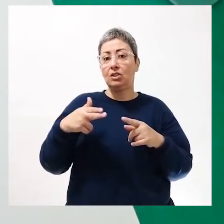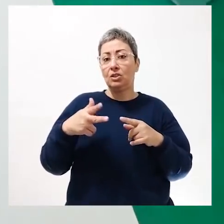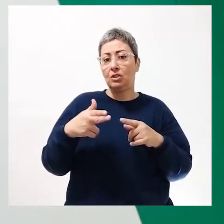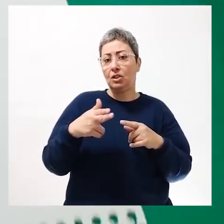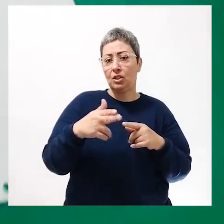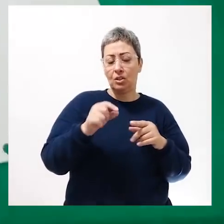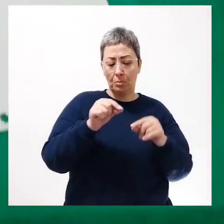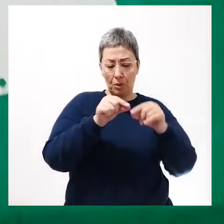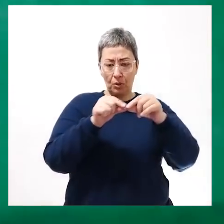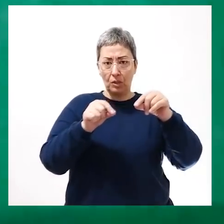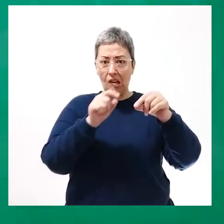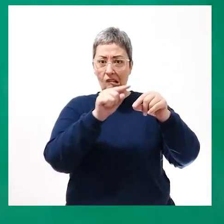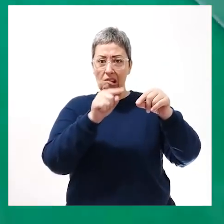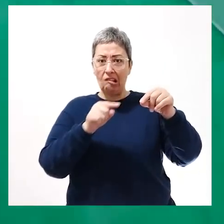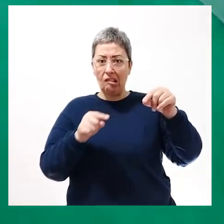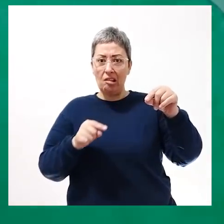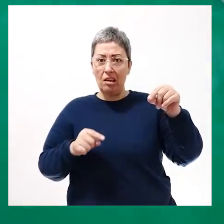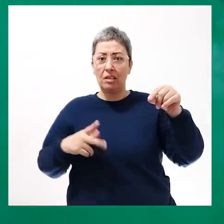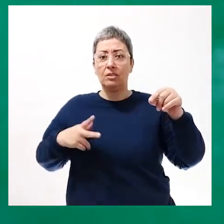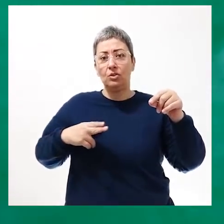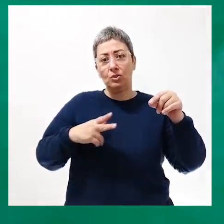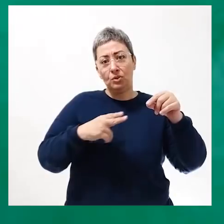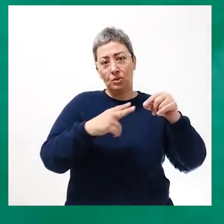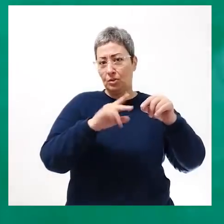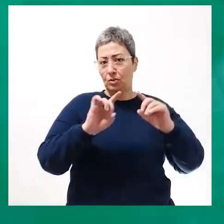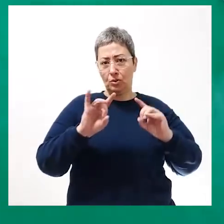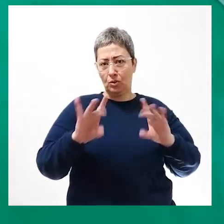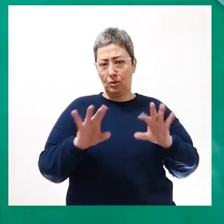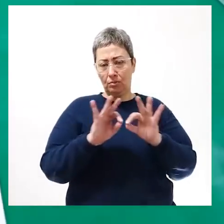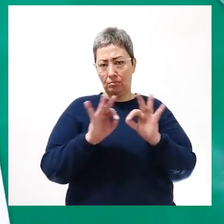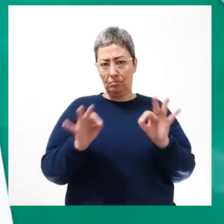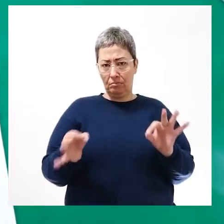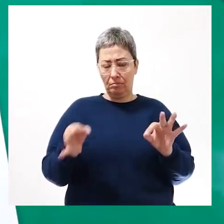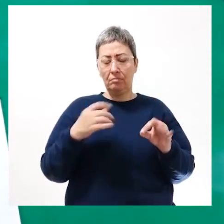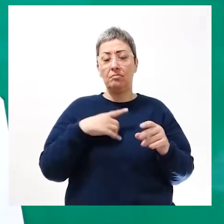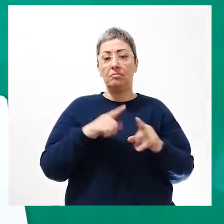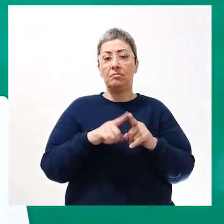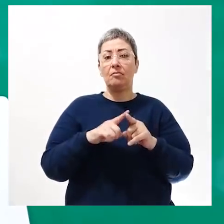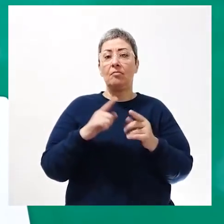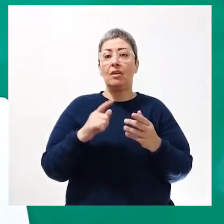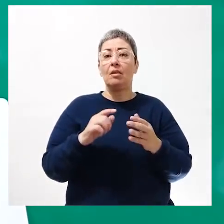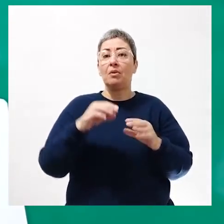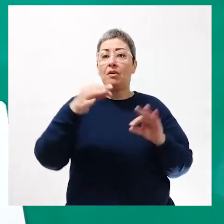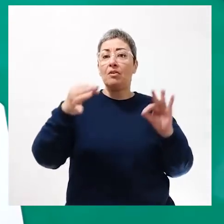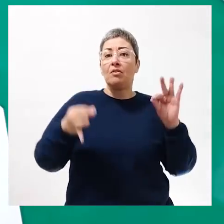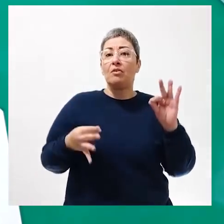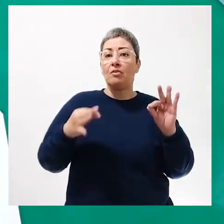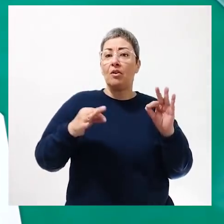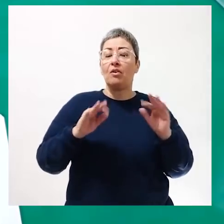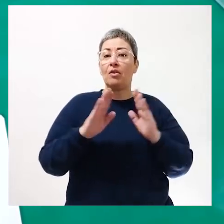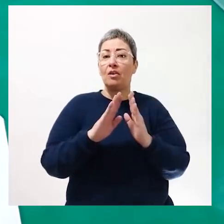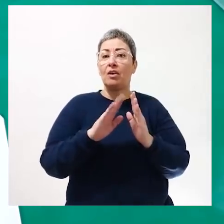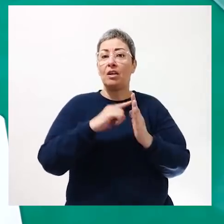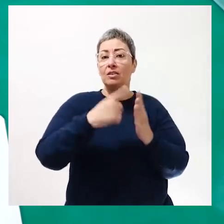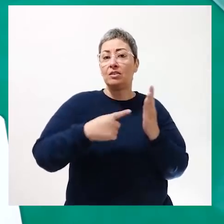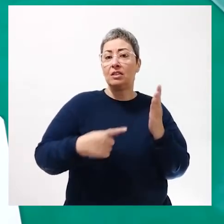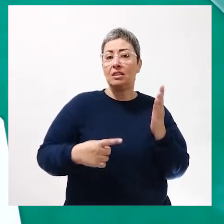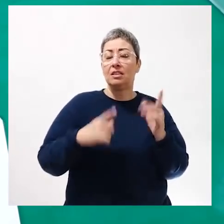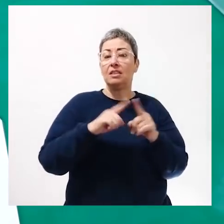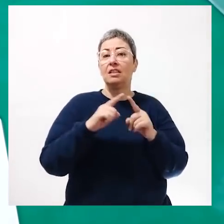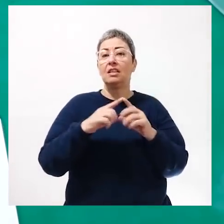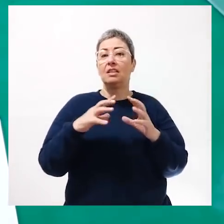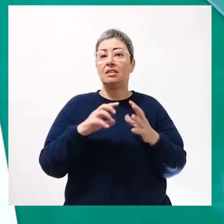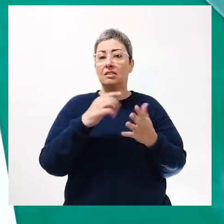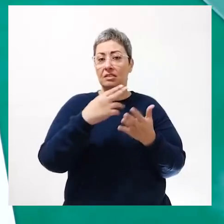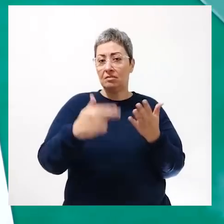para retirar essa rebarbinha aqui, ó, da folha do caderno de desenho, para depois a